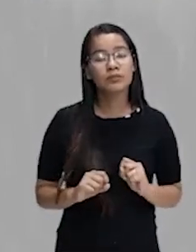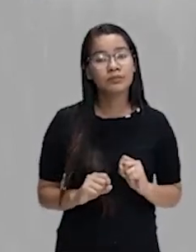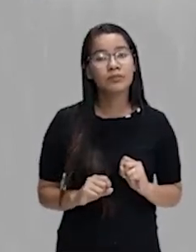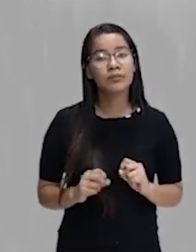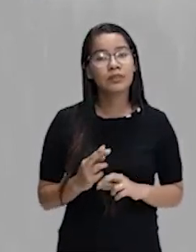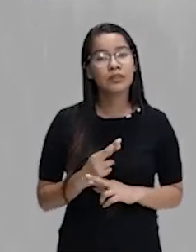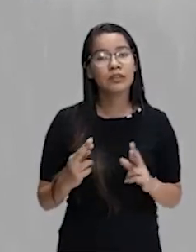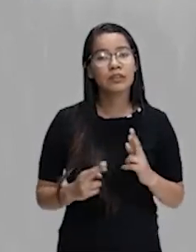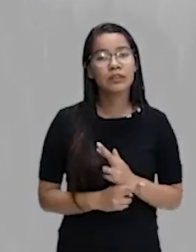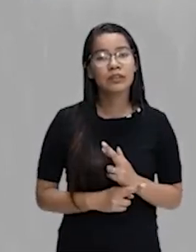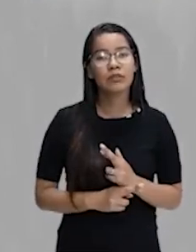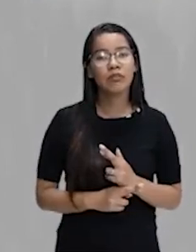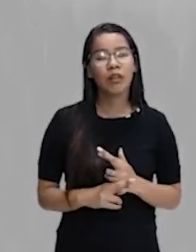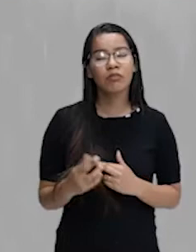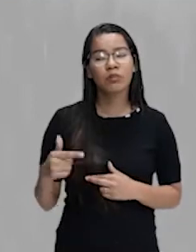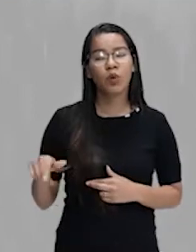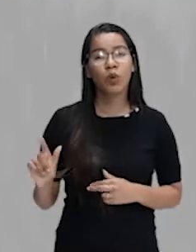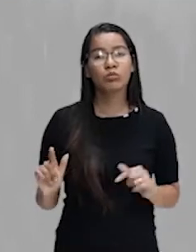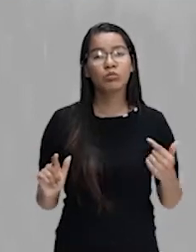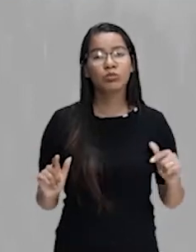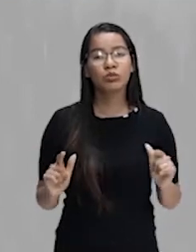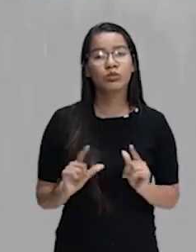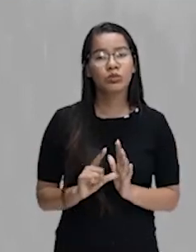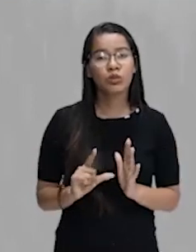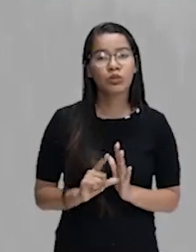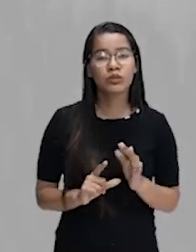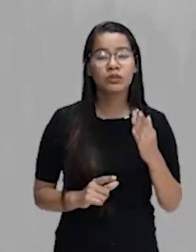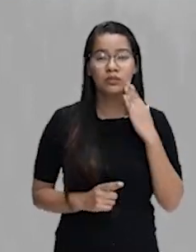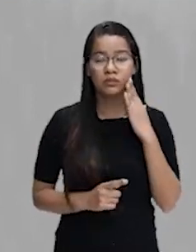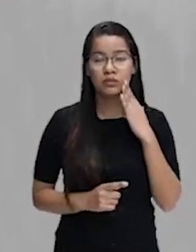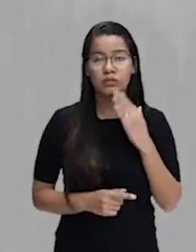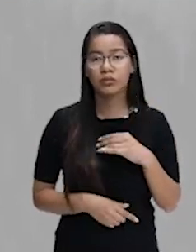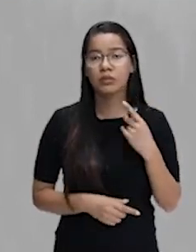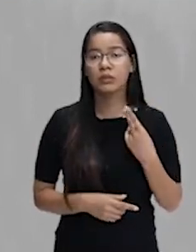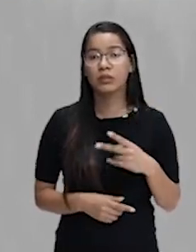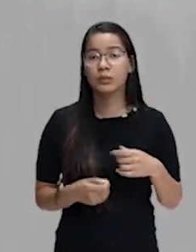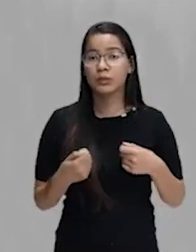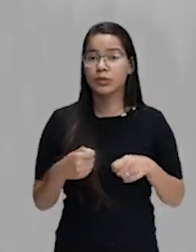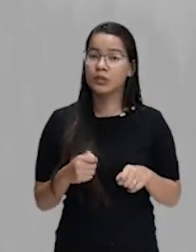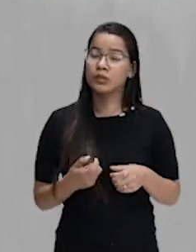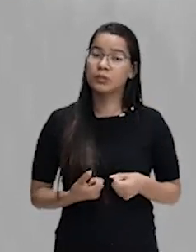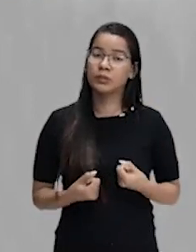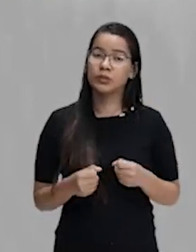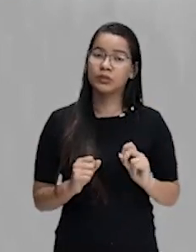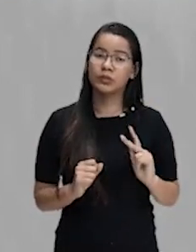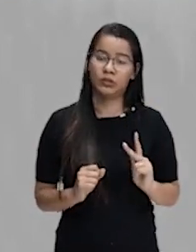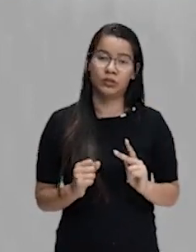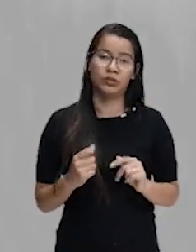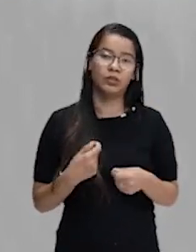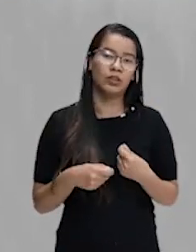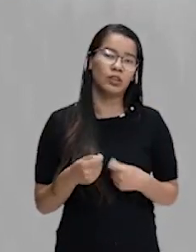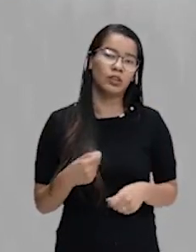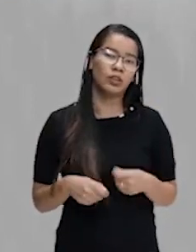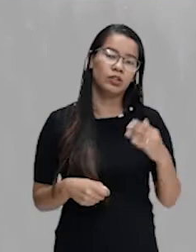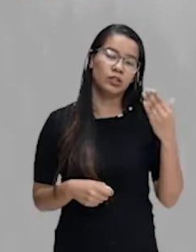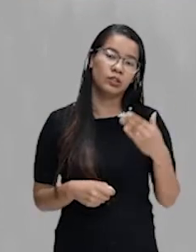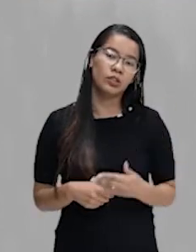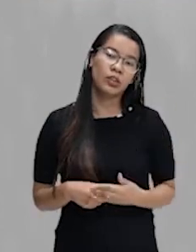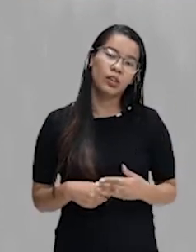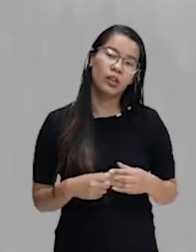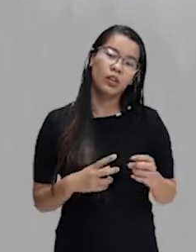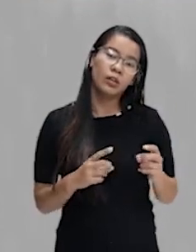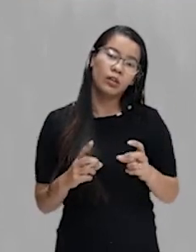em relação à concorrência de outros mercadores, para poder proteger os seus negócios diante da concorrência de